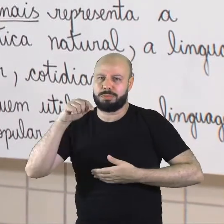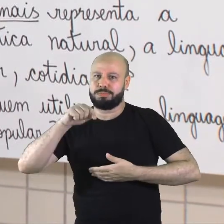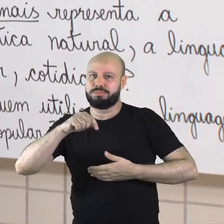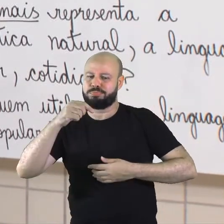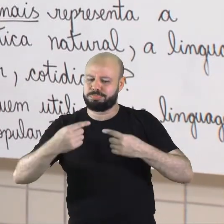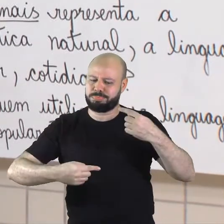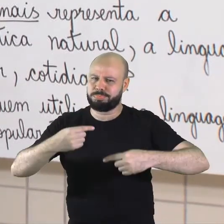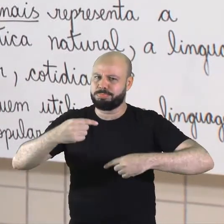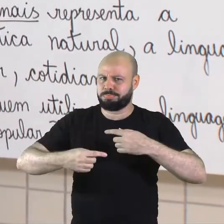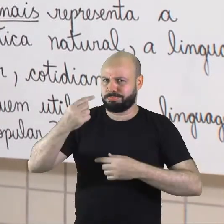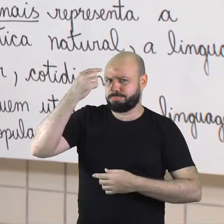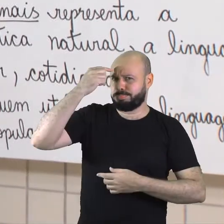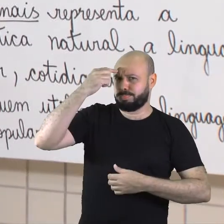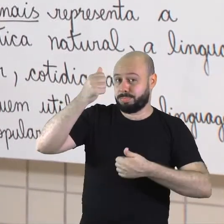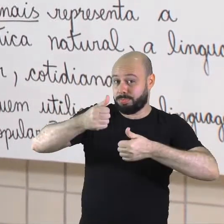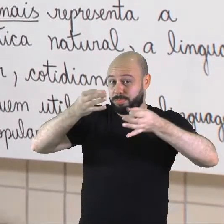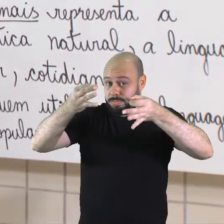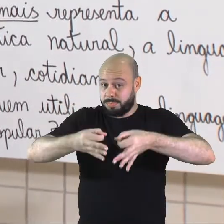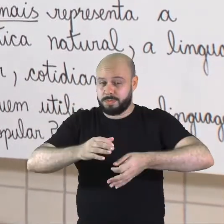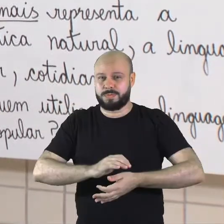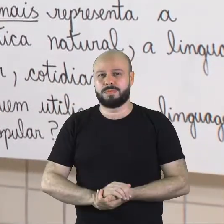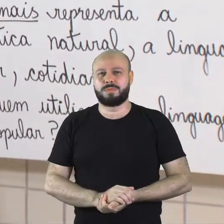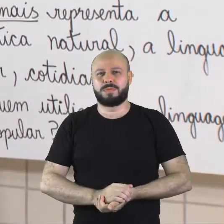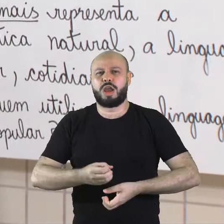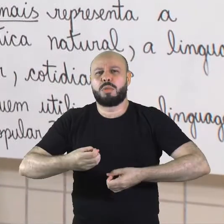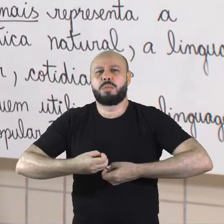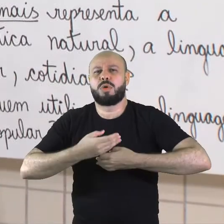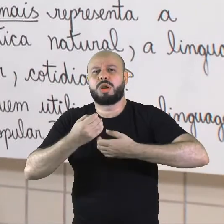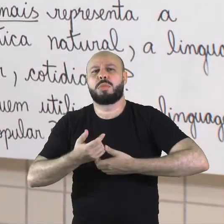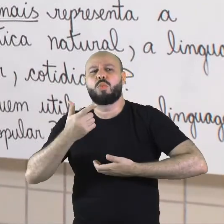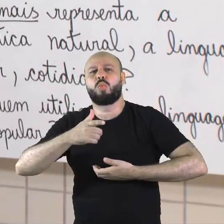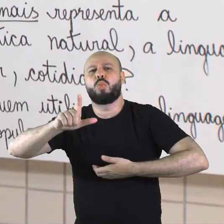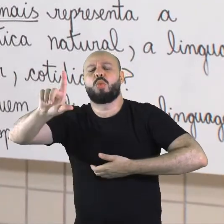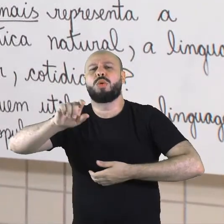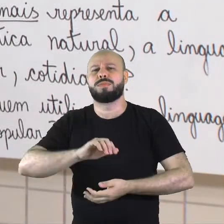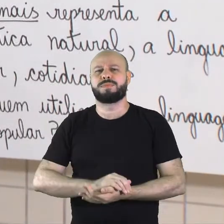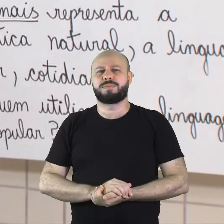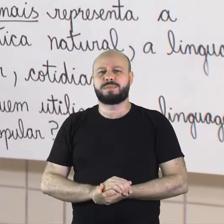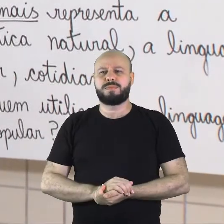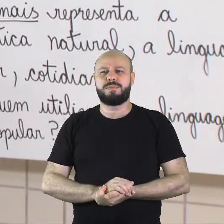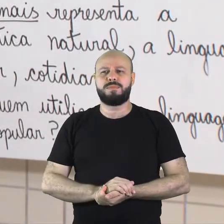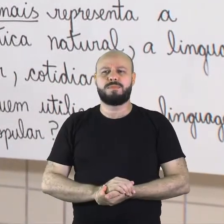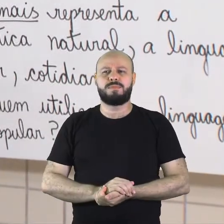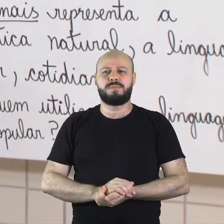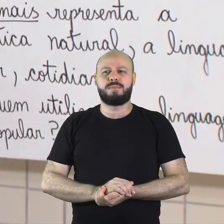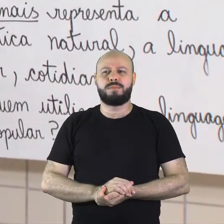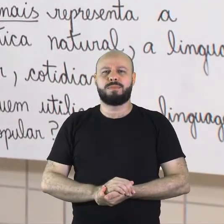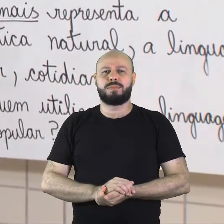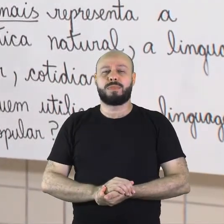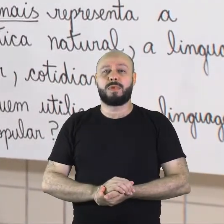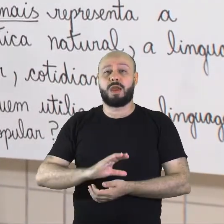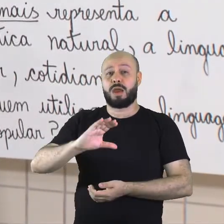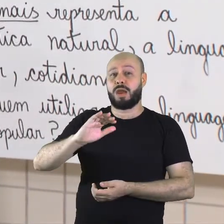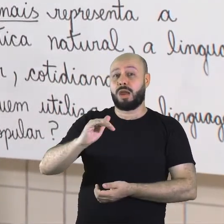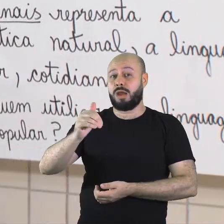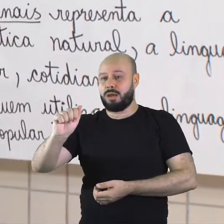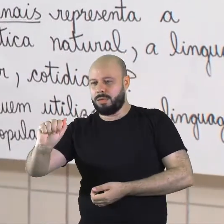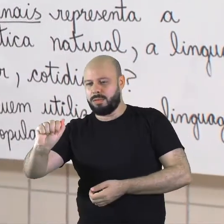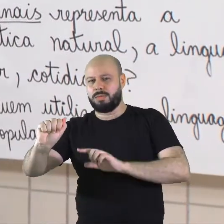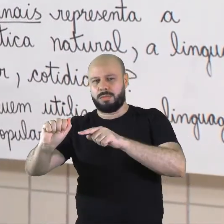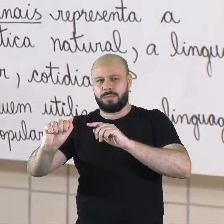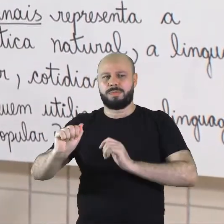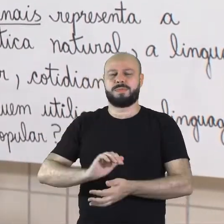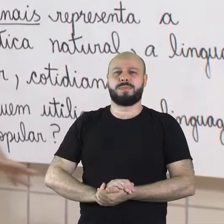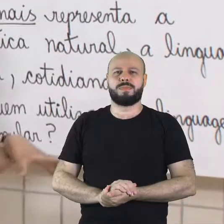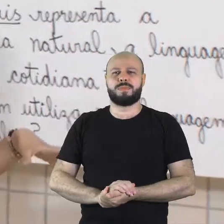discussão, certo? E o outro poema que nós vimos aí, né, do Carlos Drummond de Andrade, eu